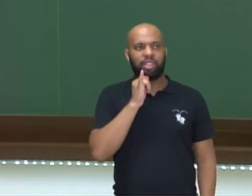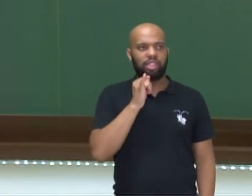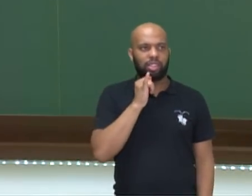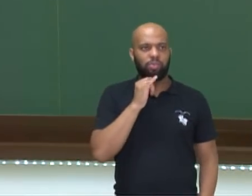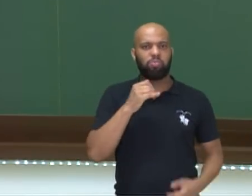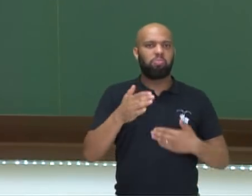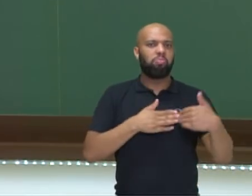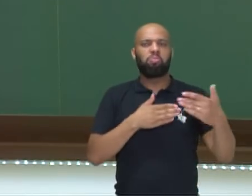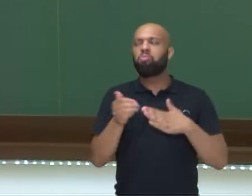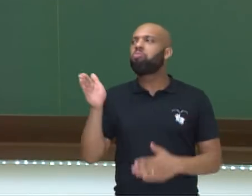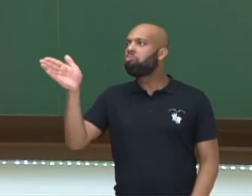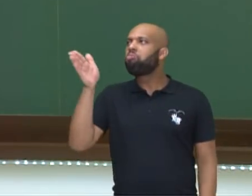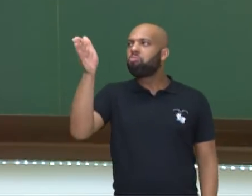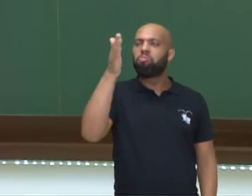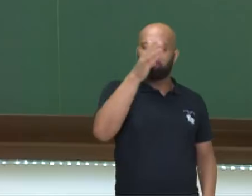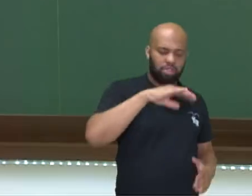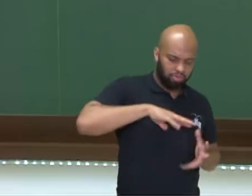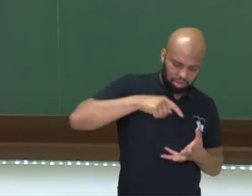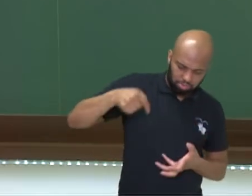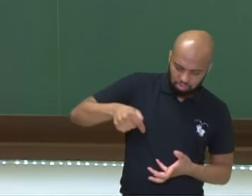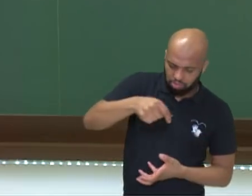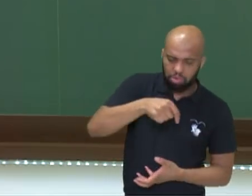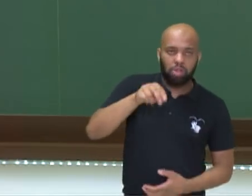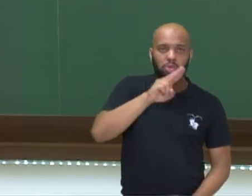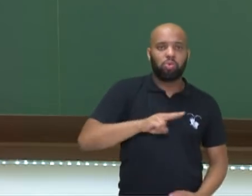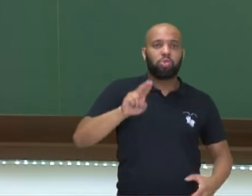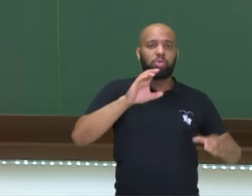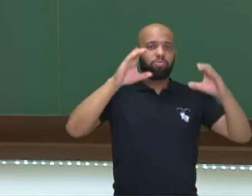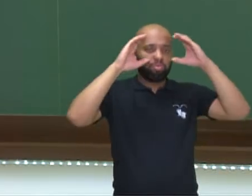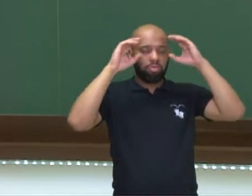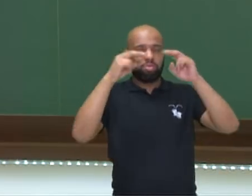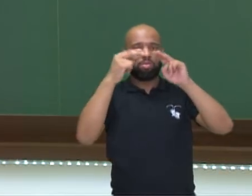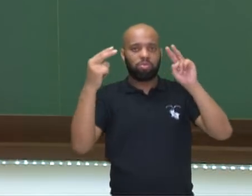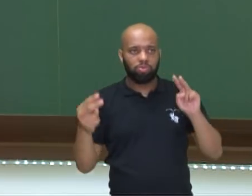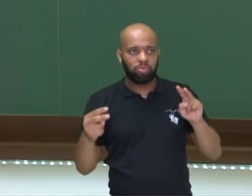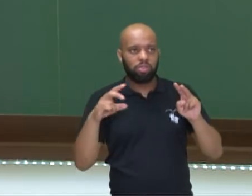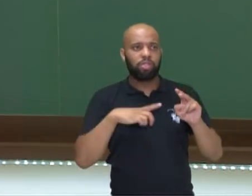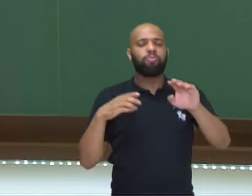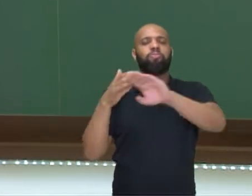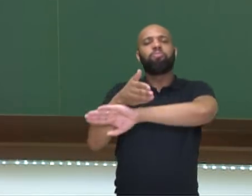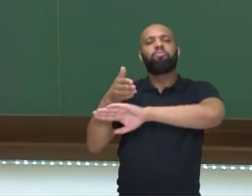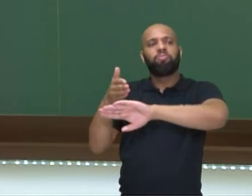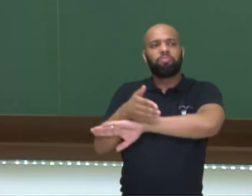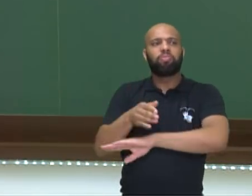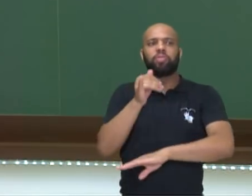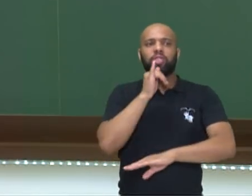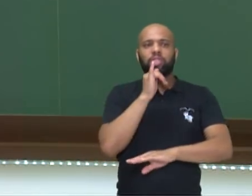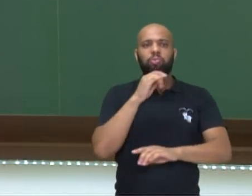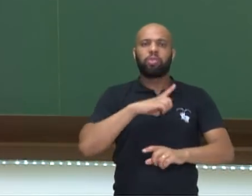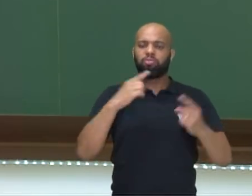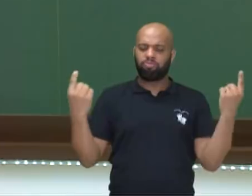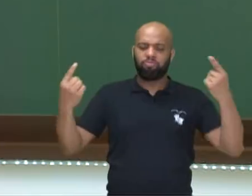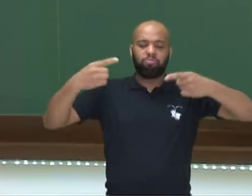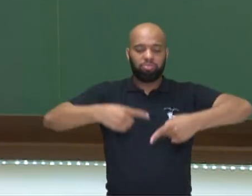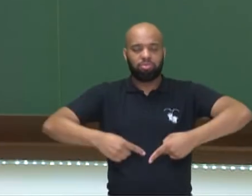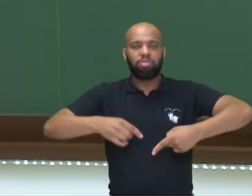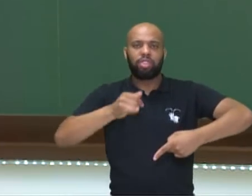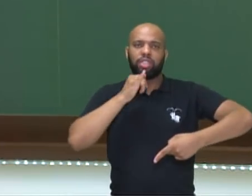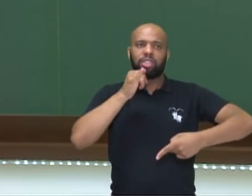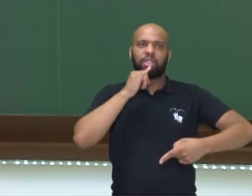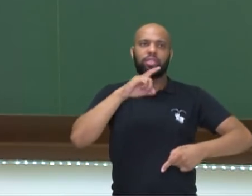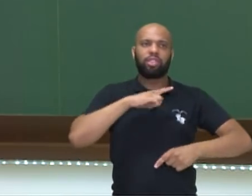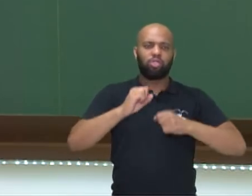ido em qualquer lugar do mundo, por exemplo, através de realidade virtual, ter participado de uma prova lá, vamos dizer, de